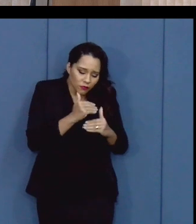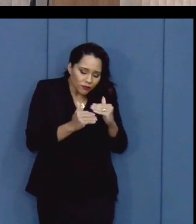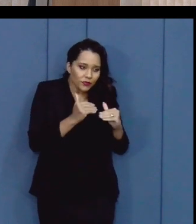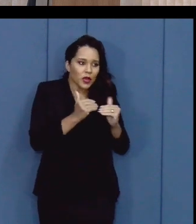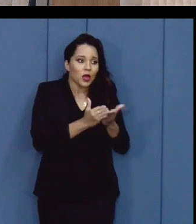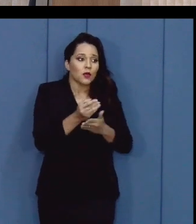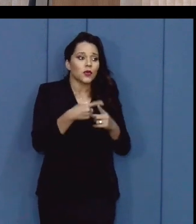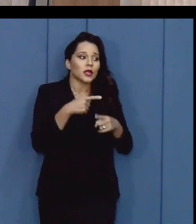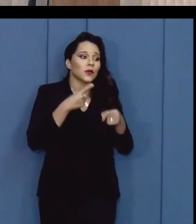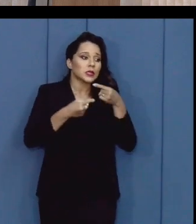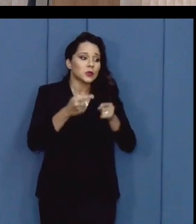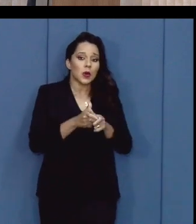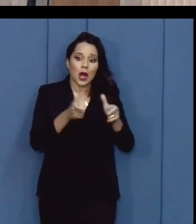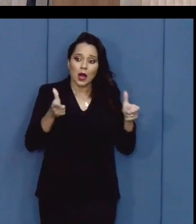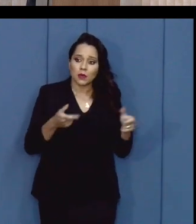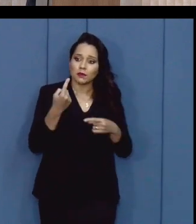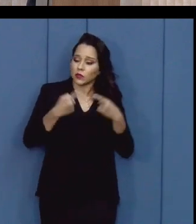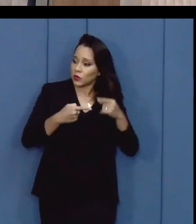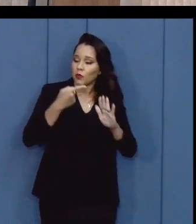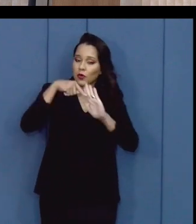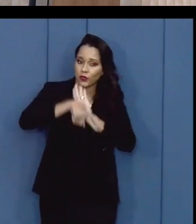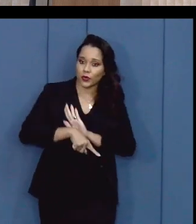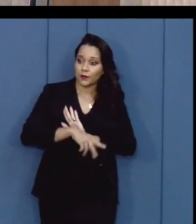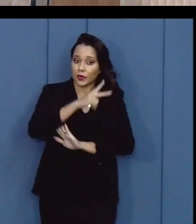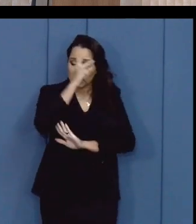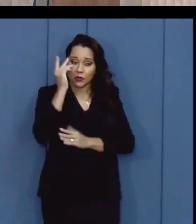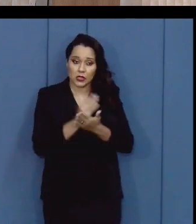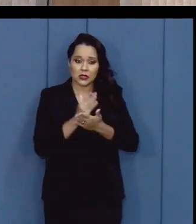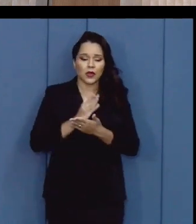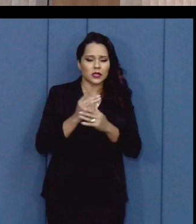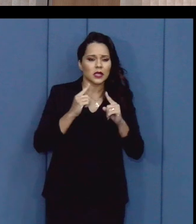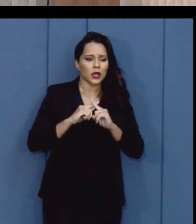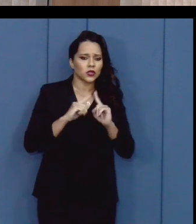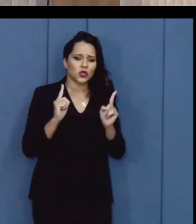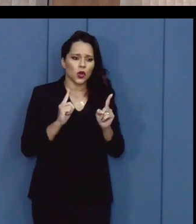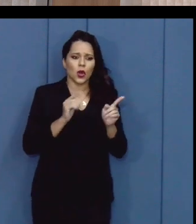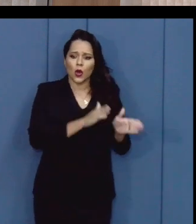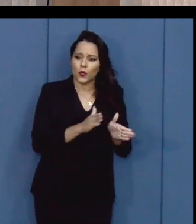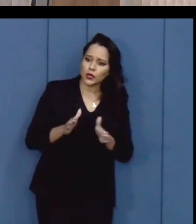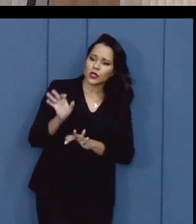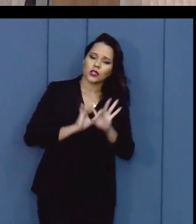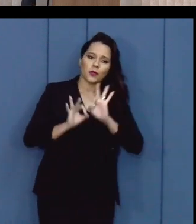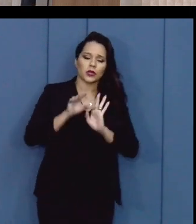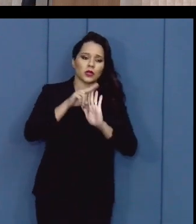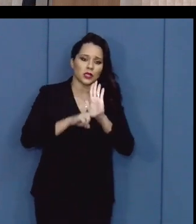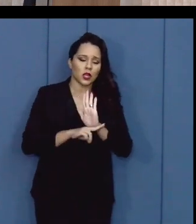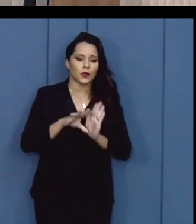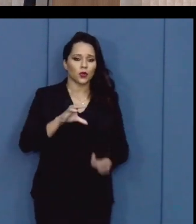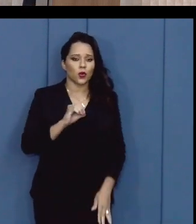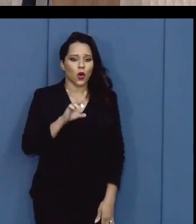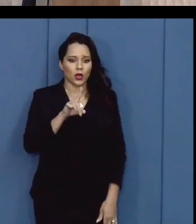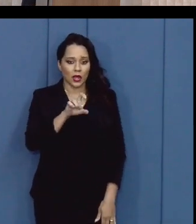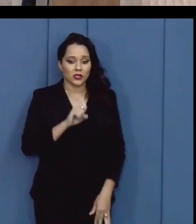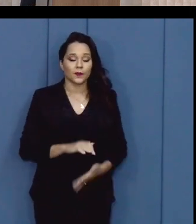há uma discussão ampla, uma discussão profunda. As pessoas às vezes questionam o processo de elaboração das normas do